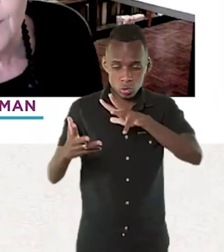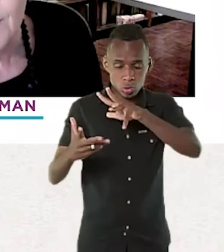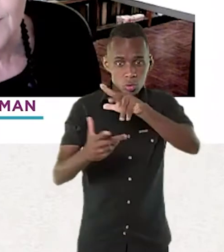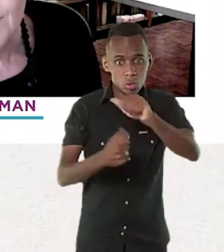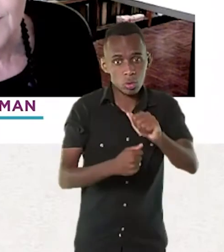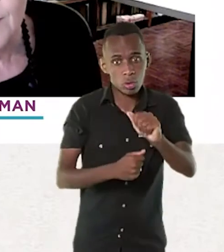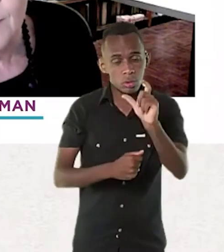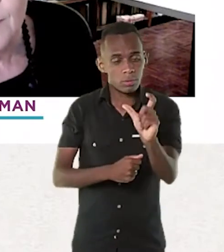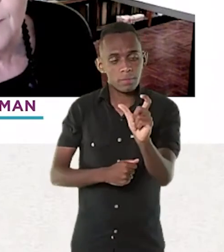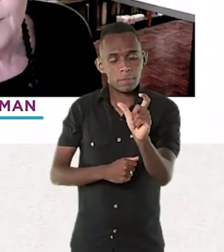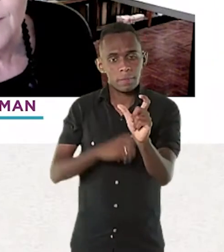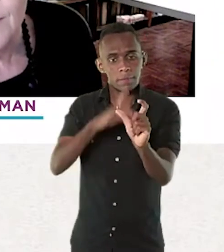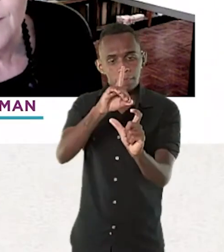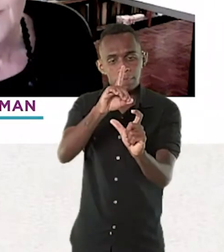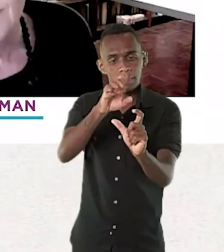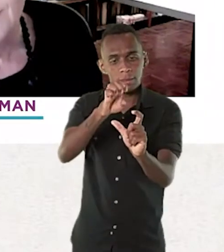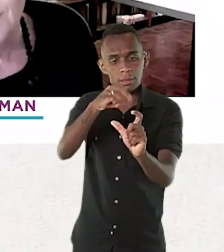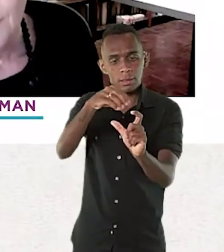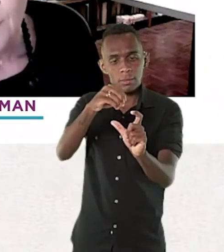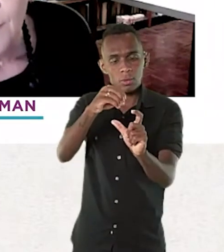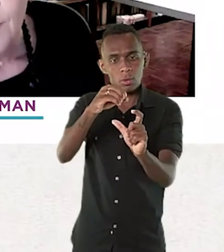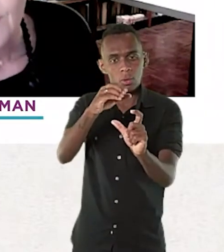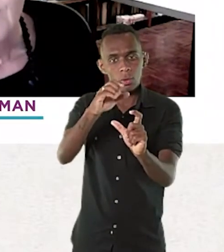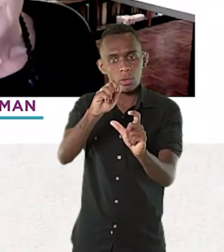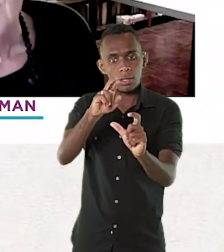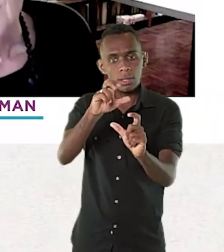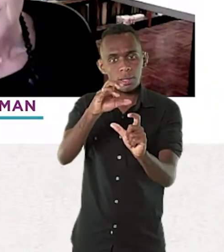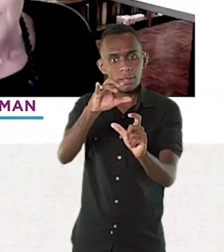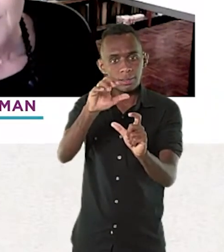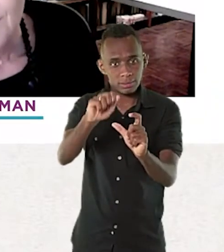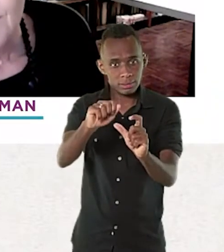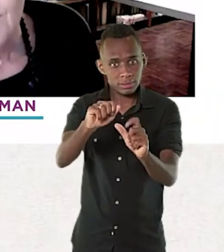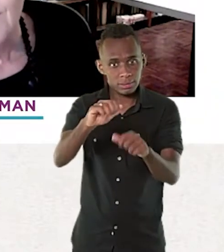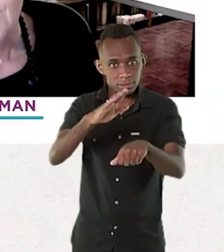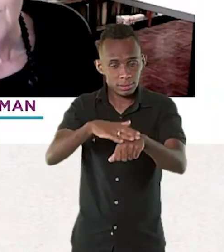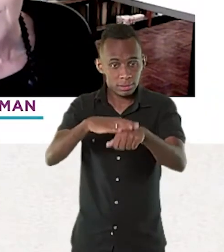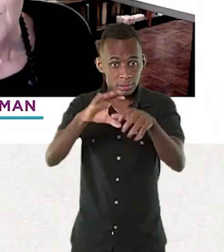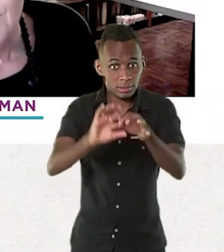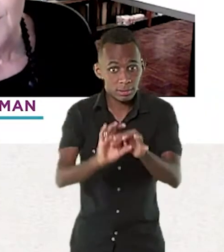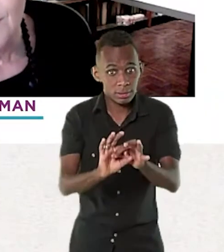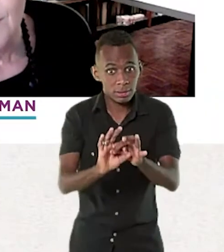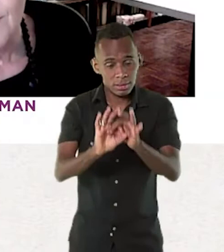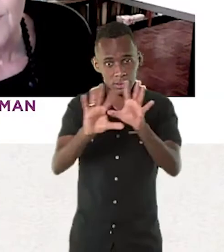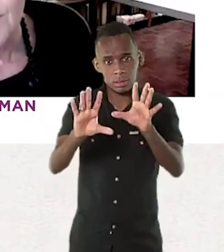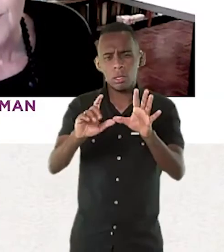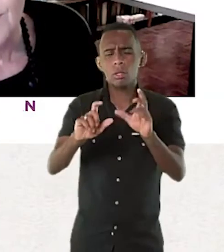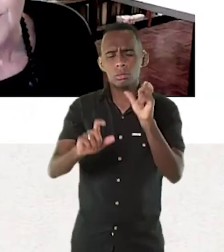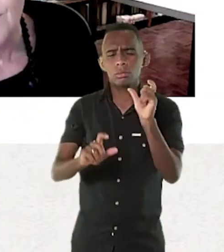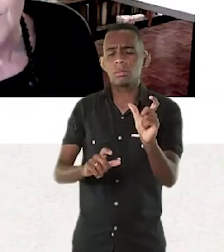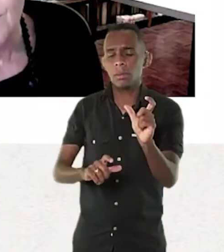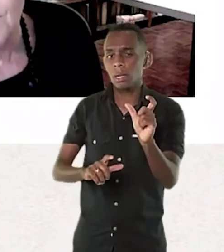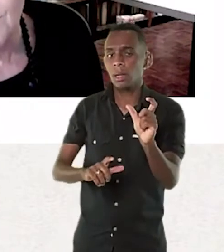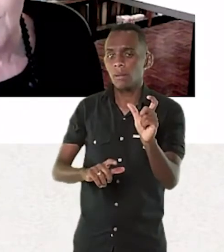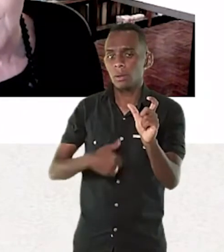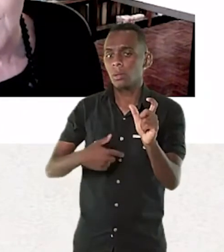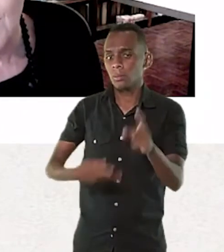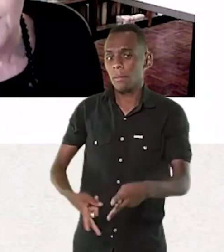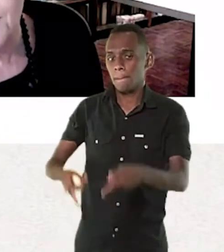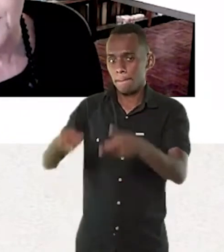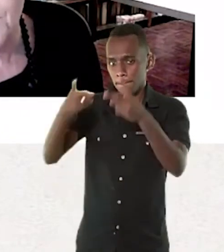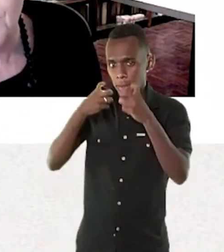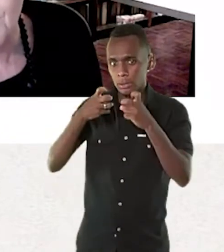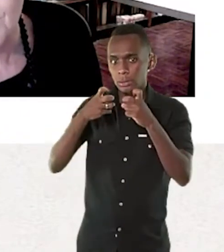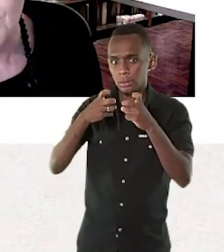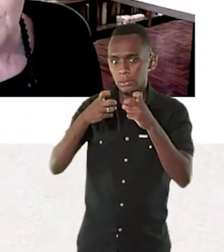da democracia. Eu queria queria ouvir uma palavra sua sobre esse X